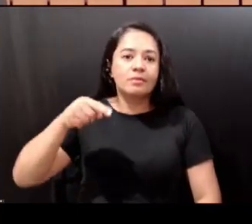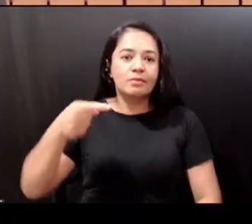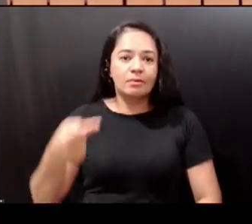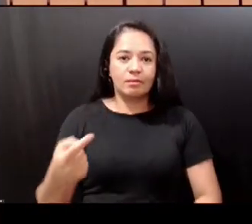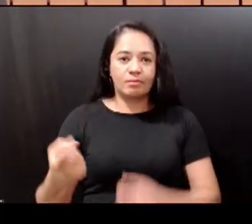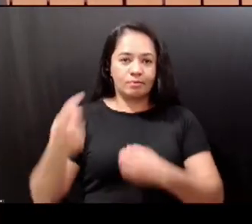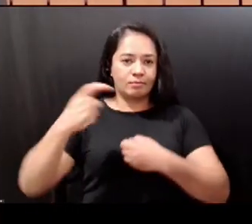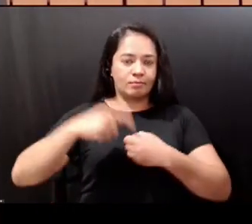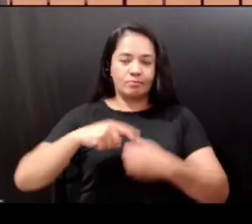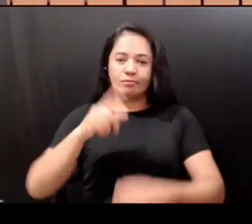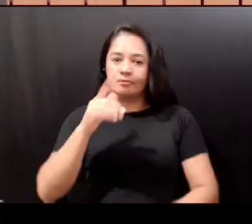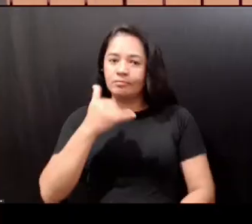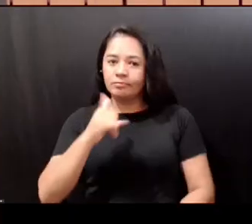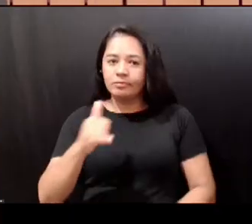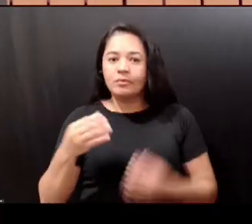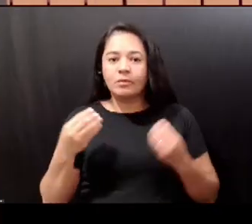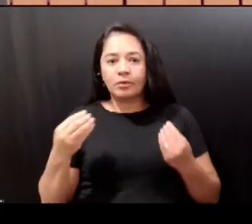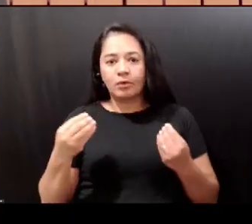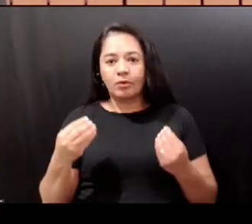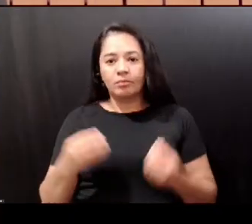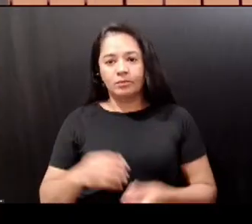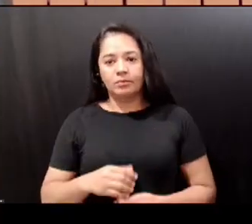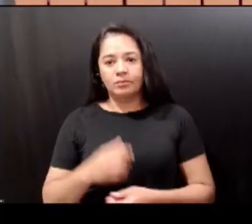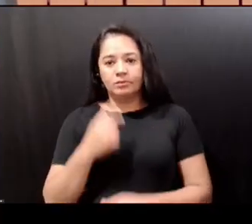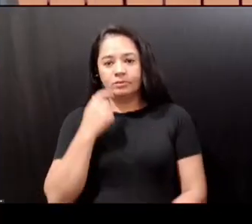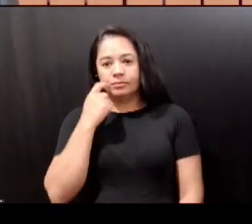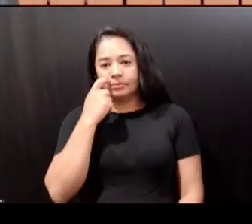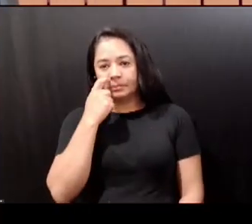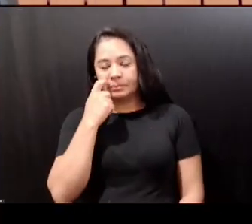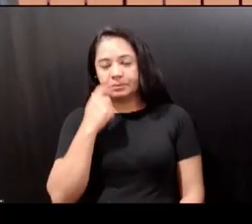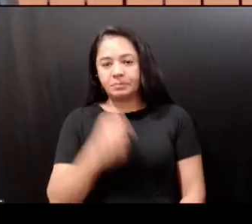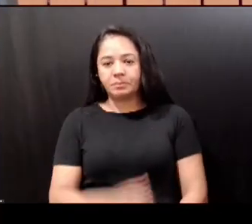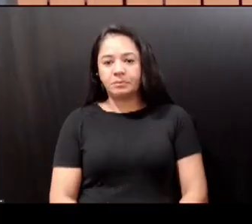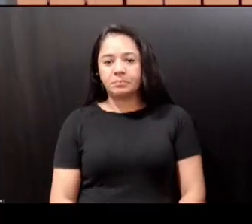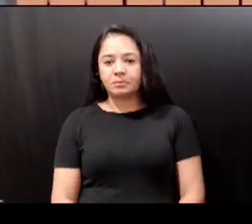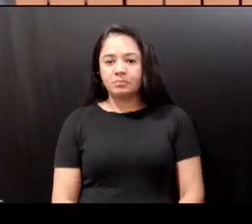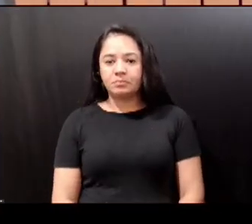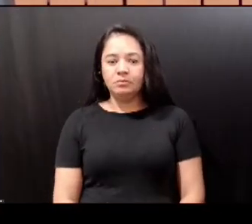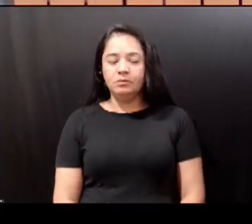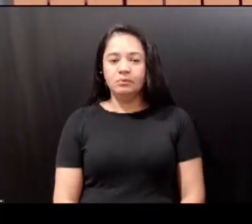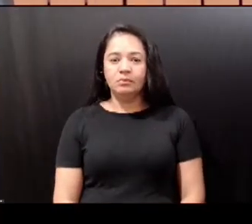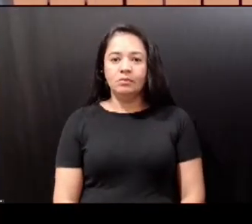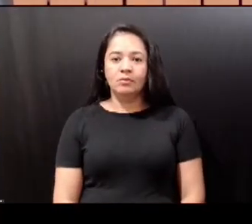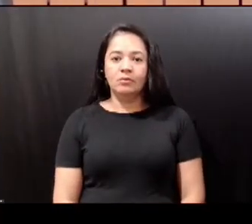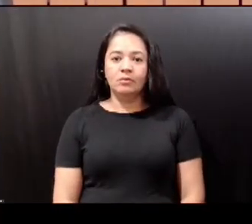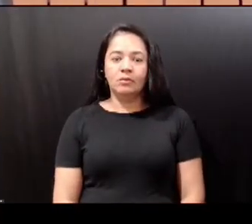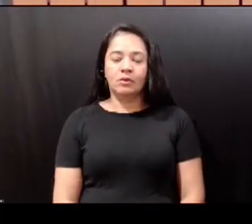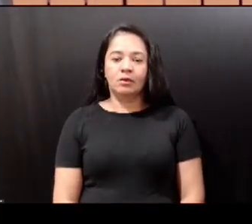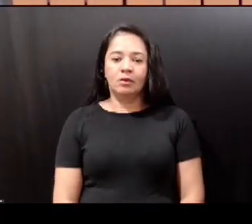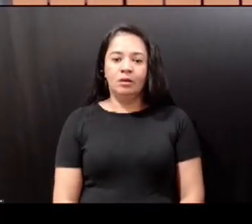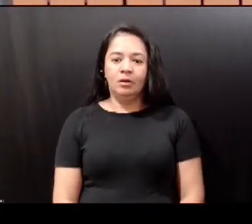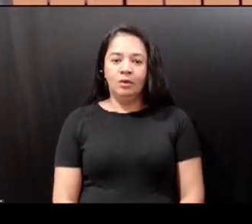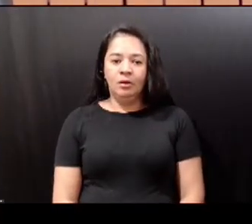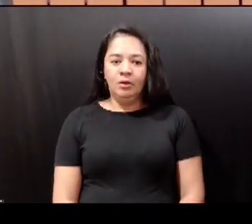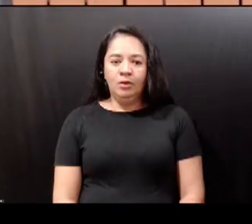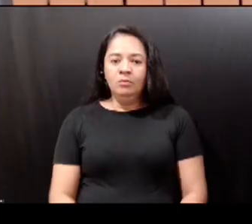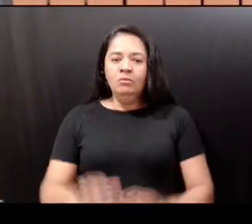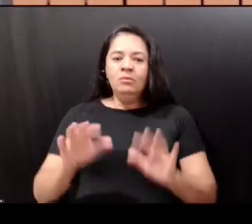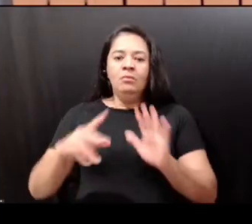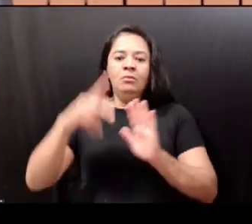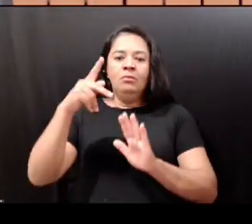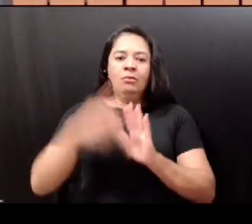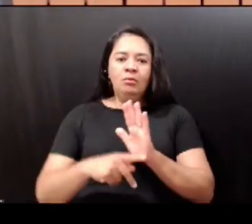ficar sem o fornecimento de energia, então é injusto. Então, esse projeto veio para